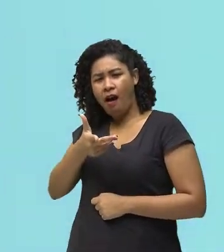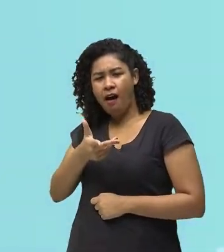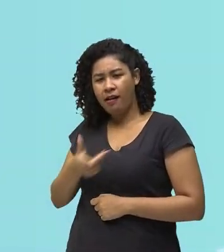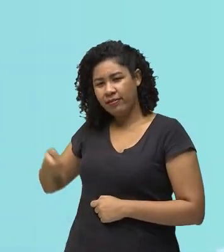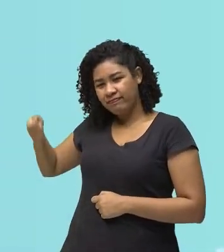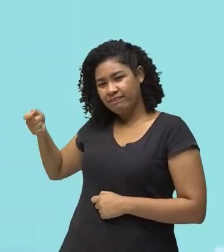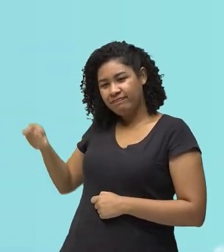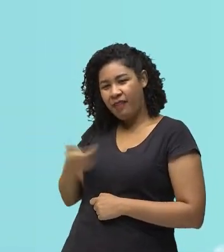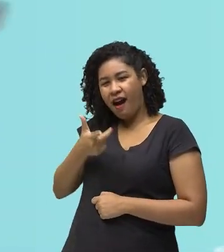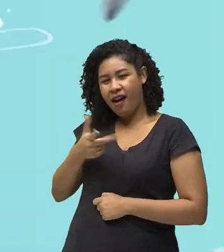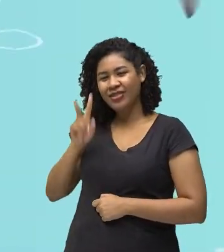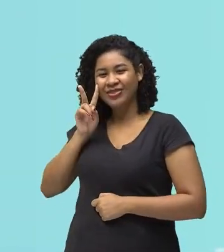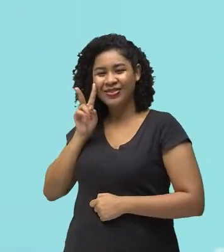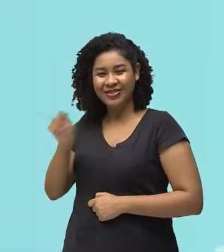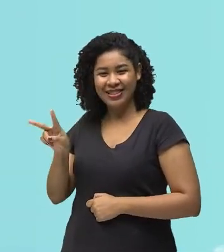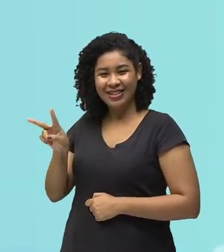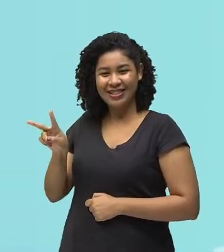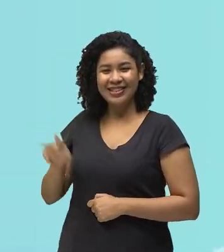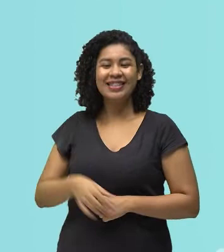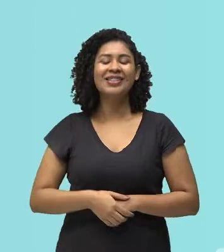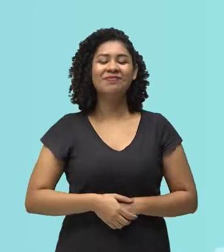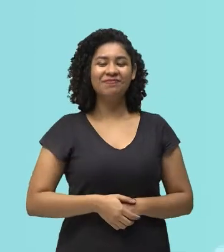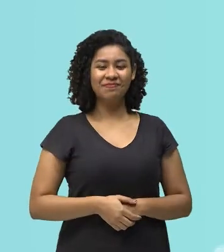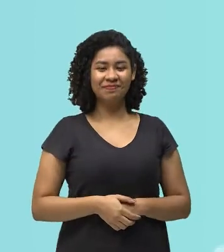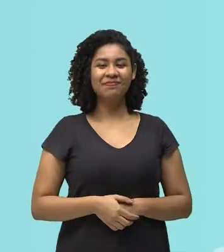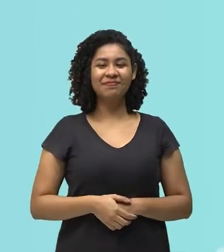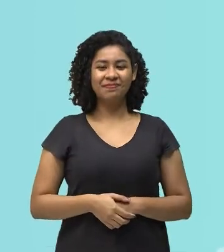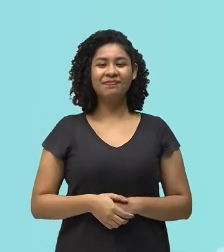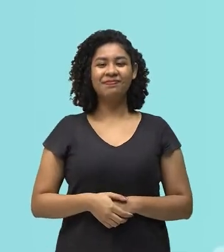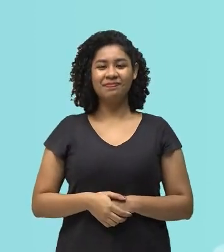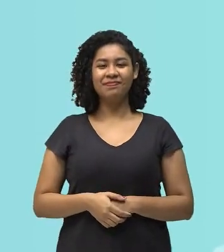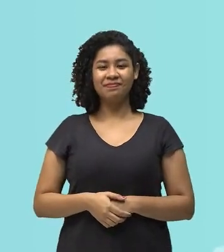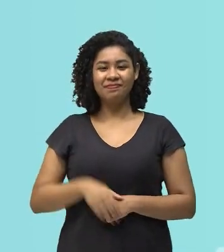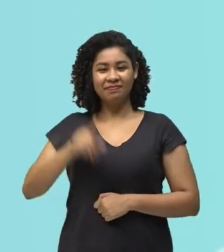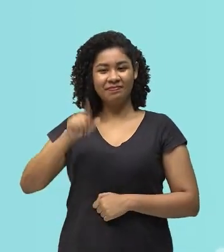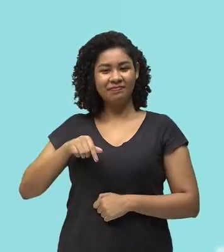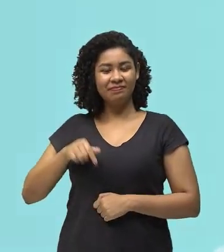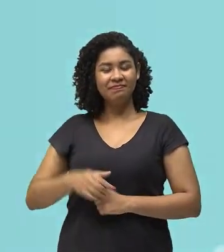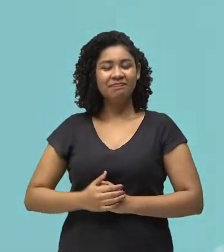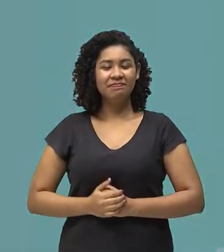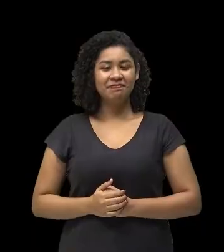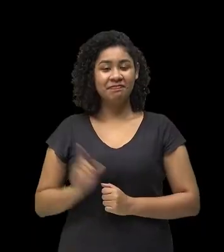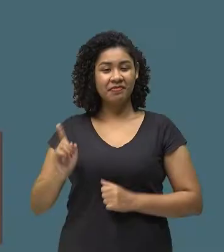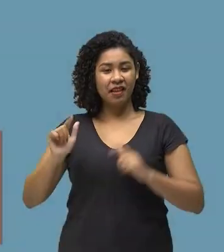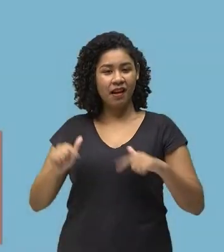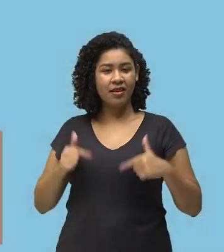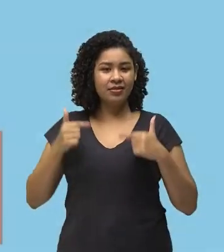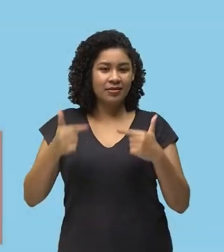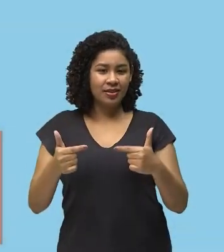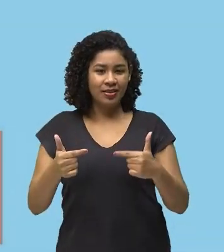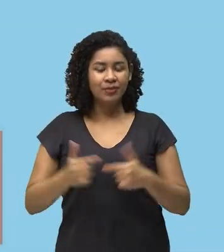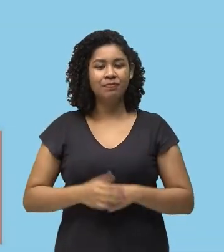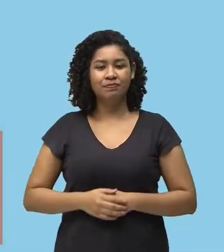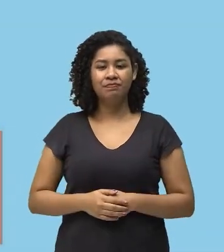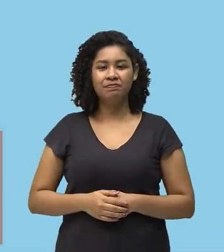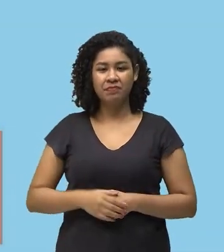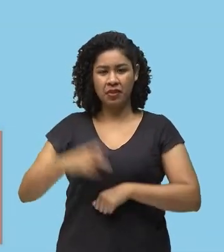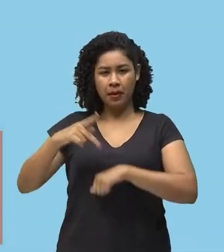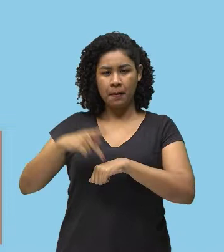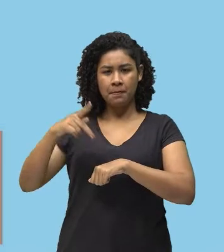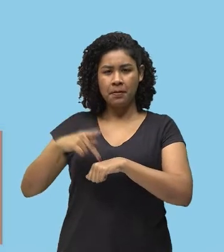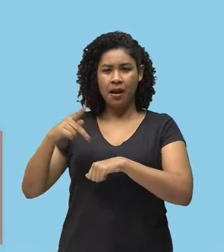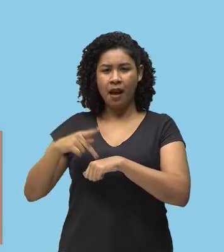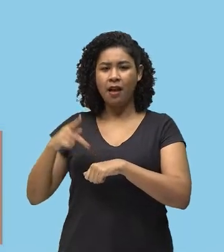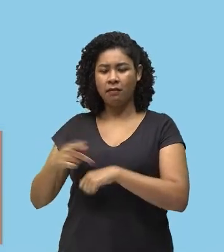vai quicando, só pela superfície da água. É só por cima, não é? Ela não vai para o fundo da água,